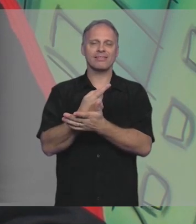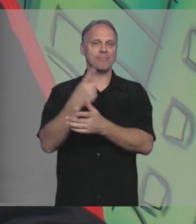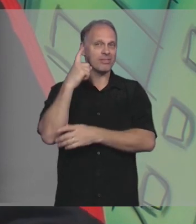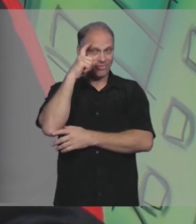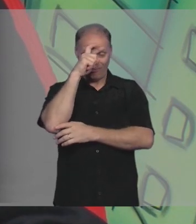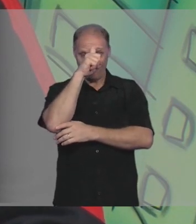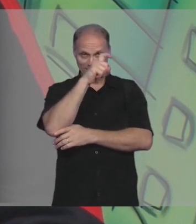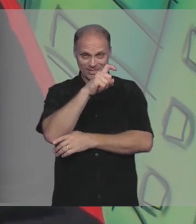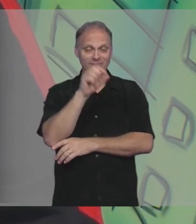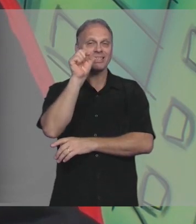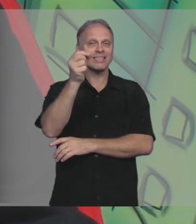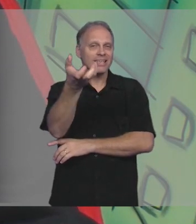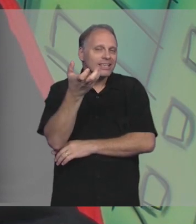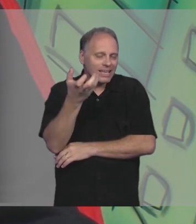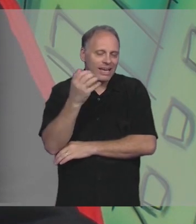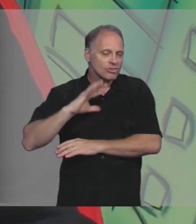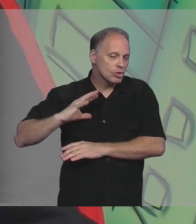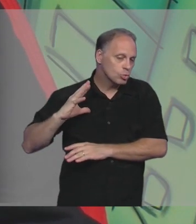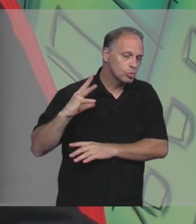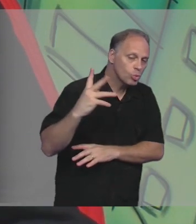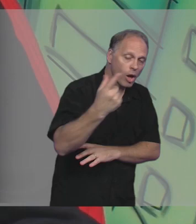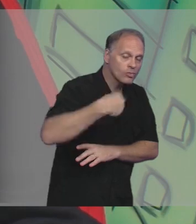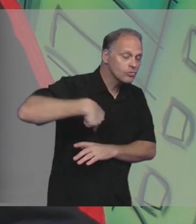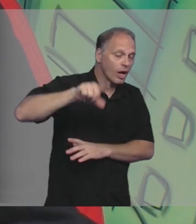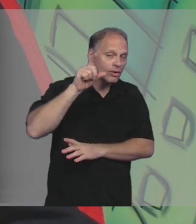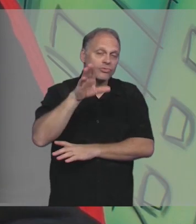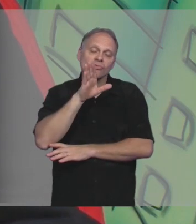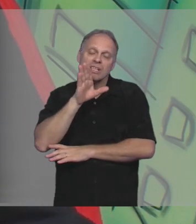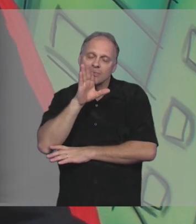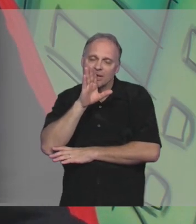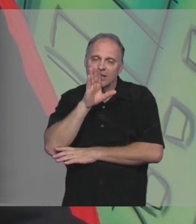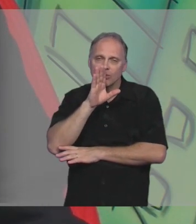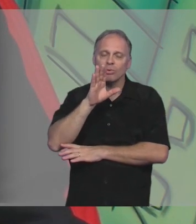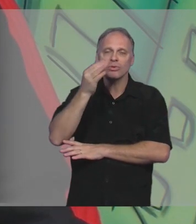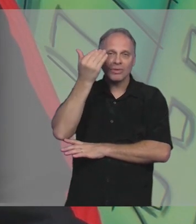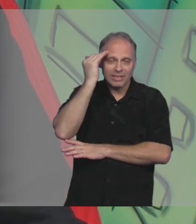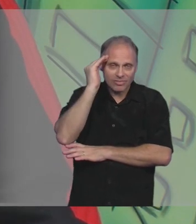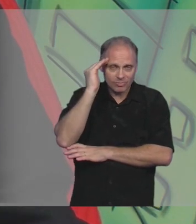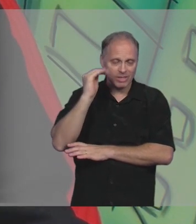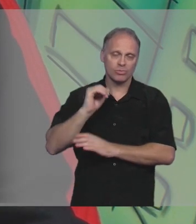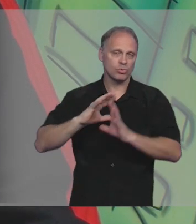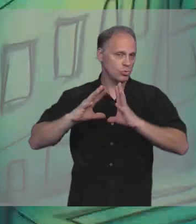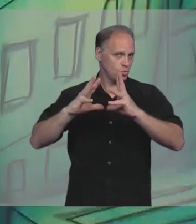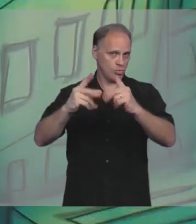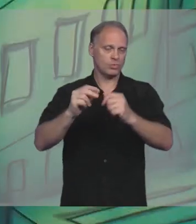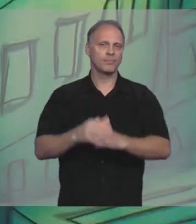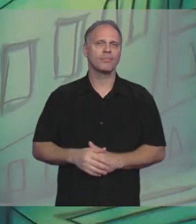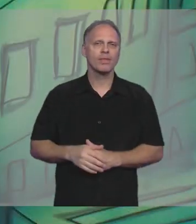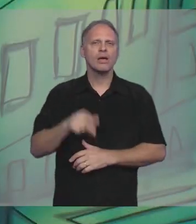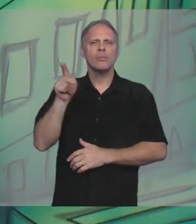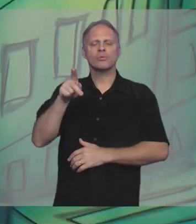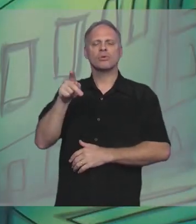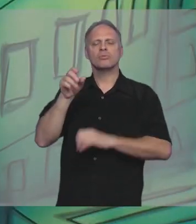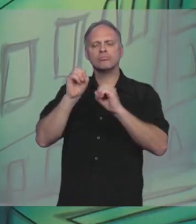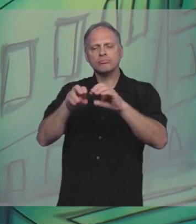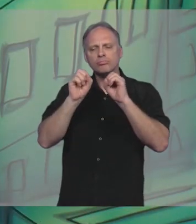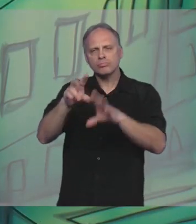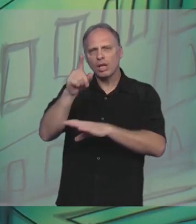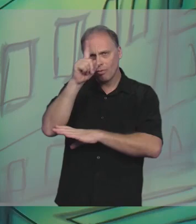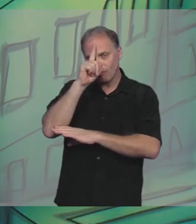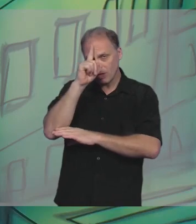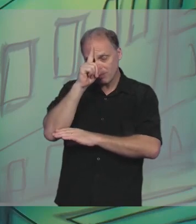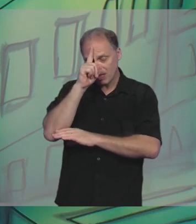complexa e que requer de todos nós uma apropriação, um conhecimento e um acompanhamento. Professor, no ensino tão fundamental que já